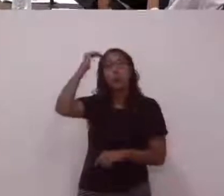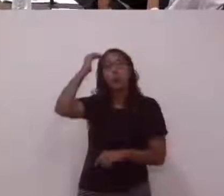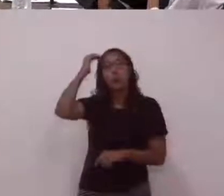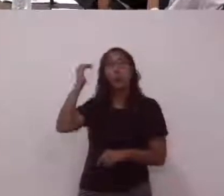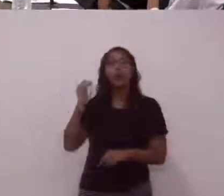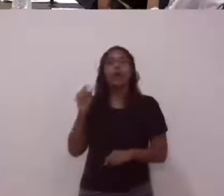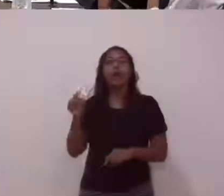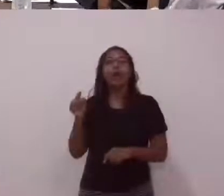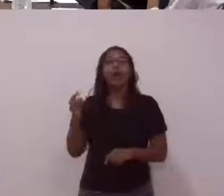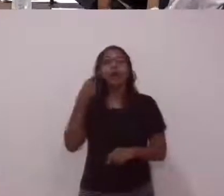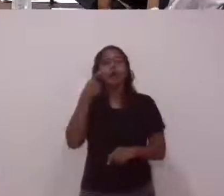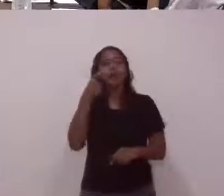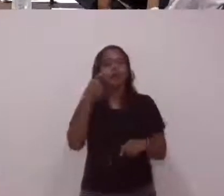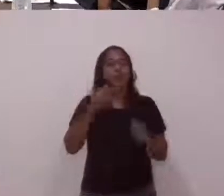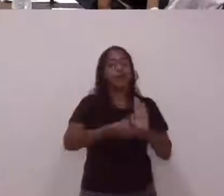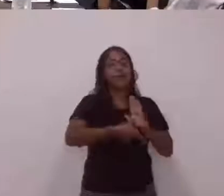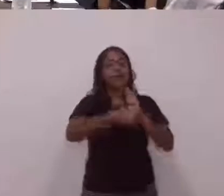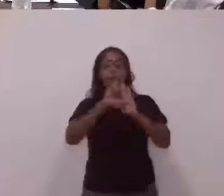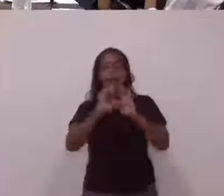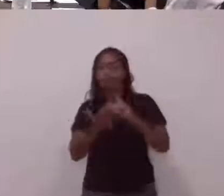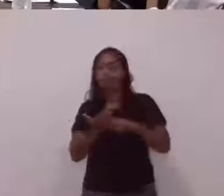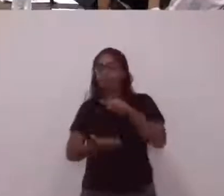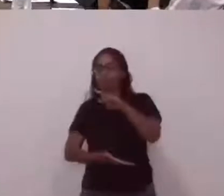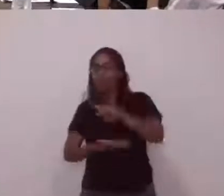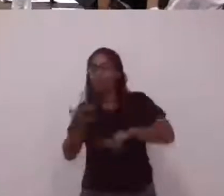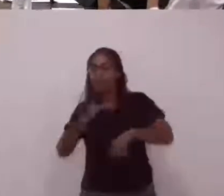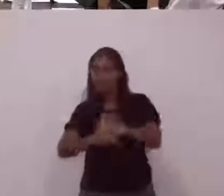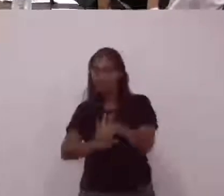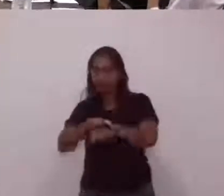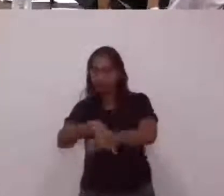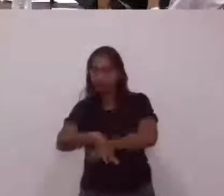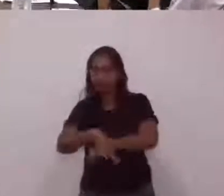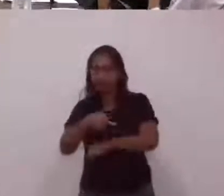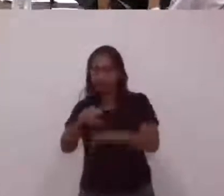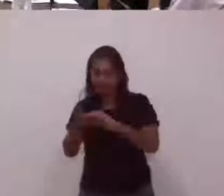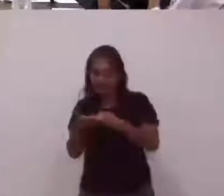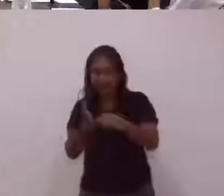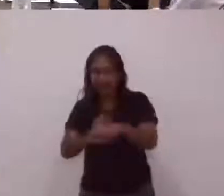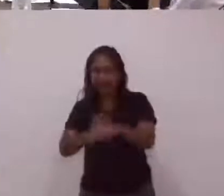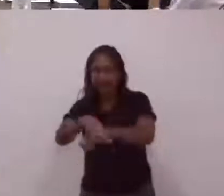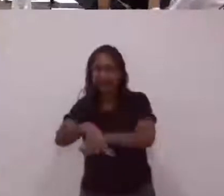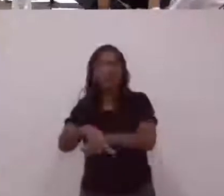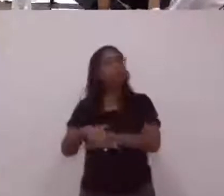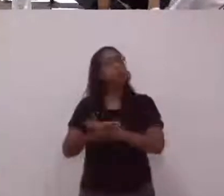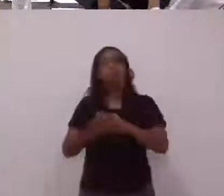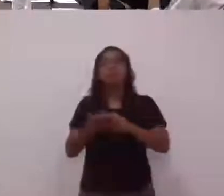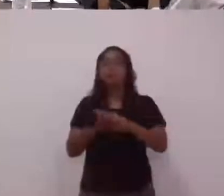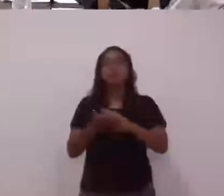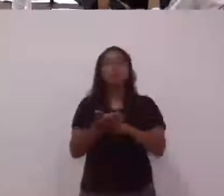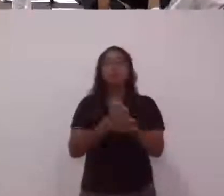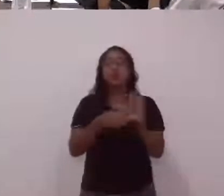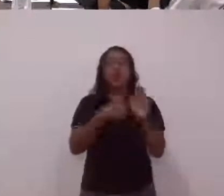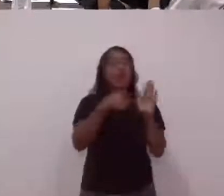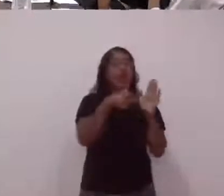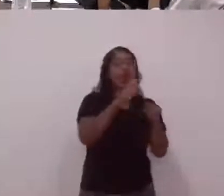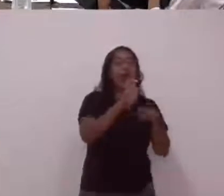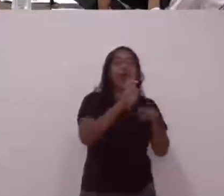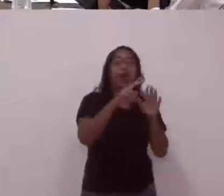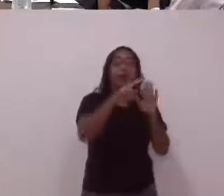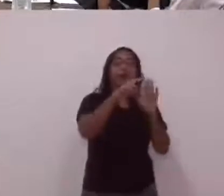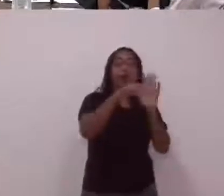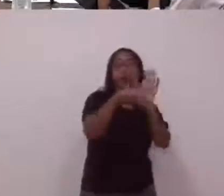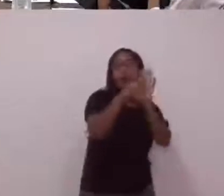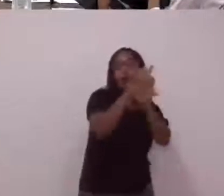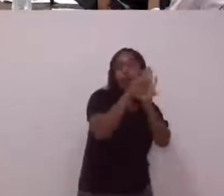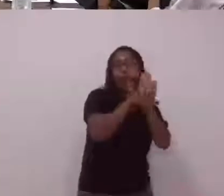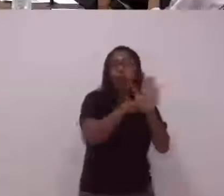necessidade de prévio convênio com as secretarias de Segurança Pública, imposta por norma estadual. Agiram de modo totalmente